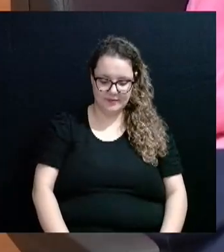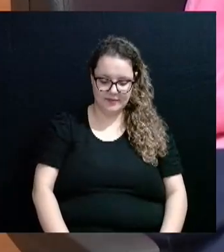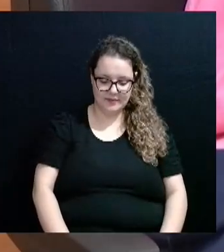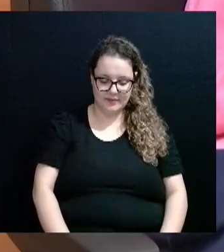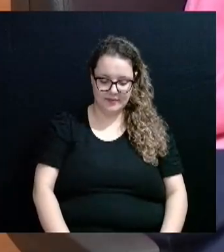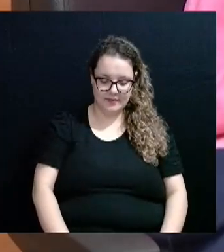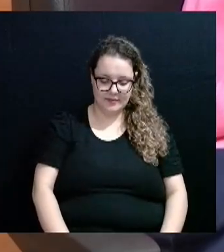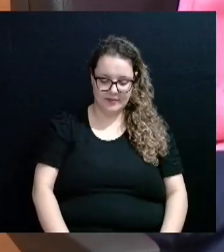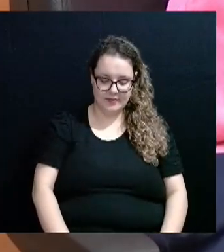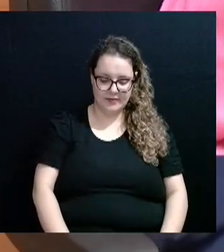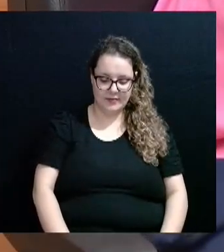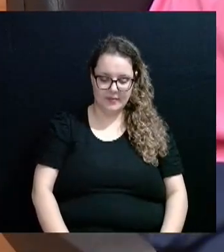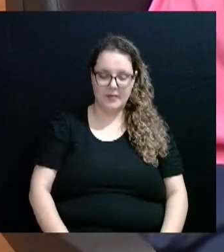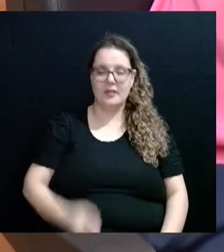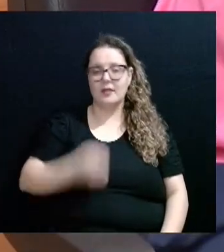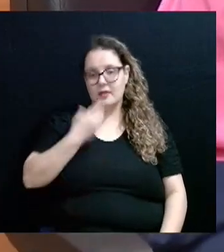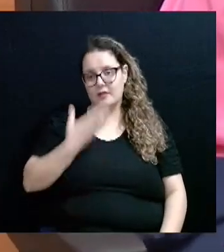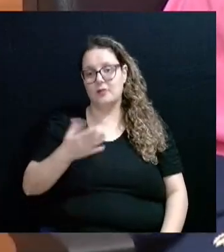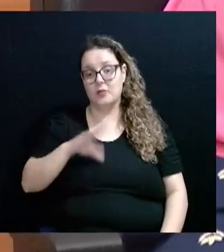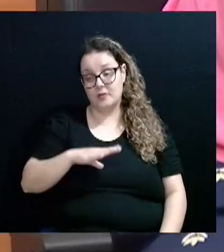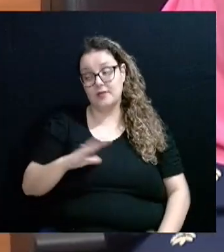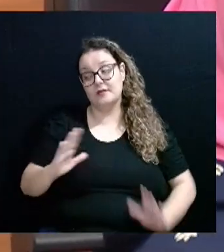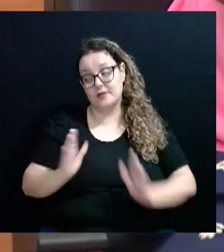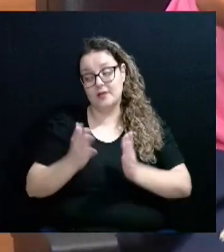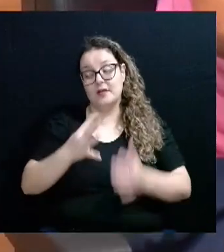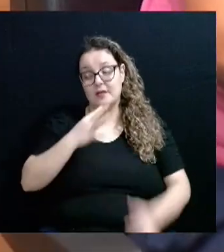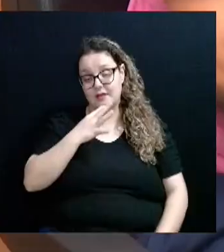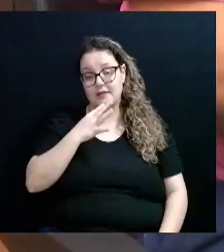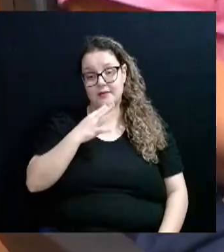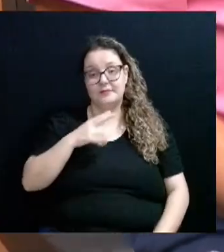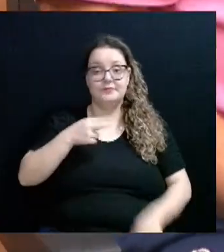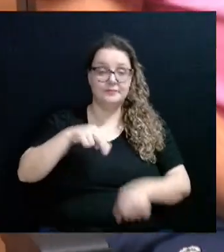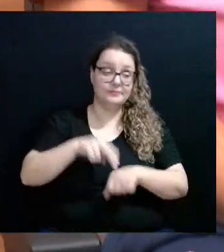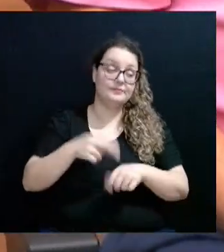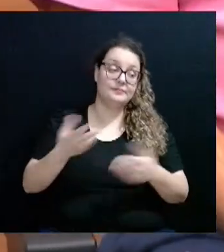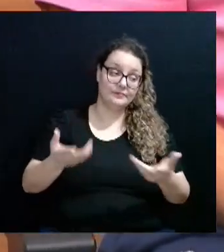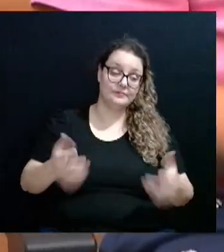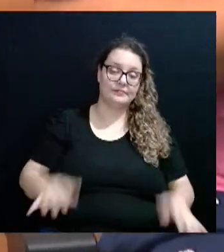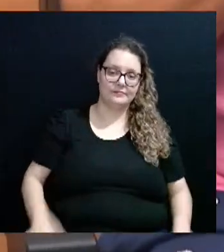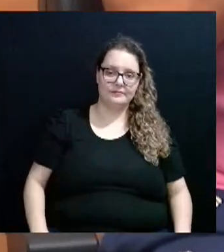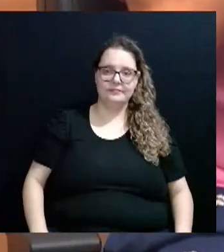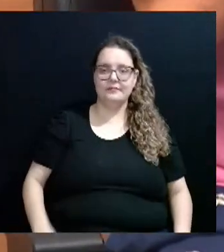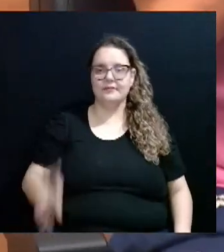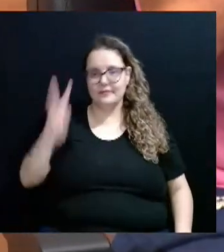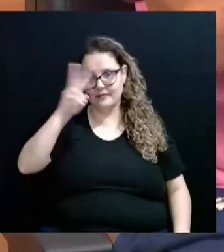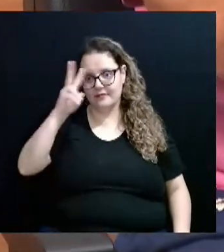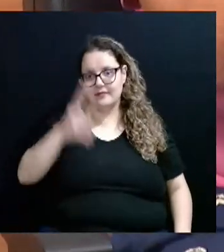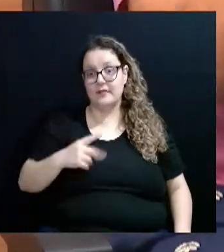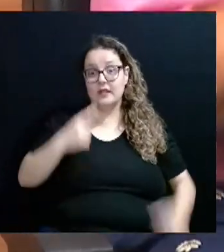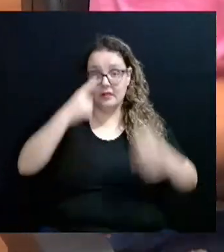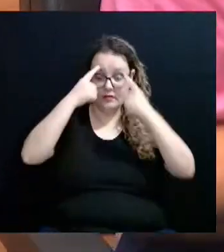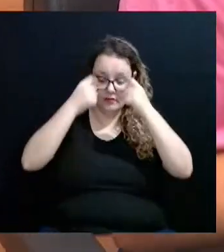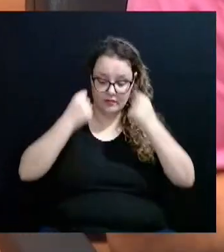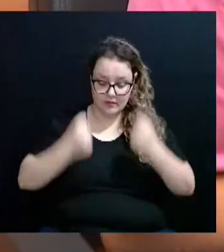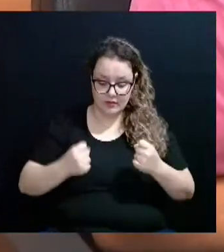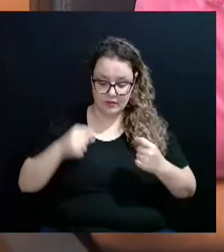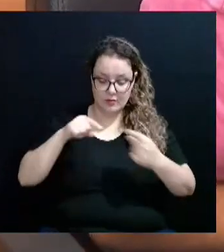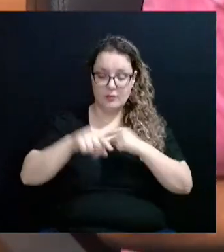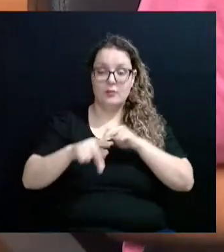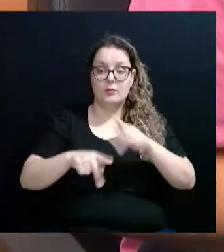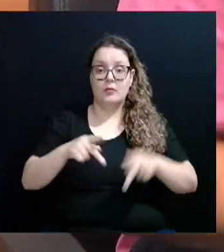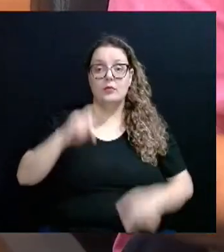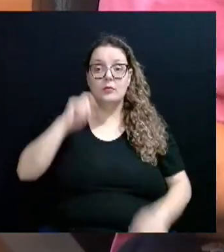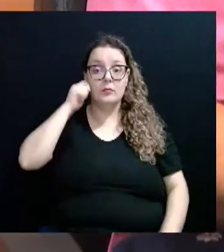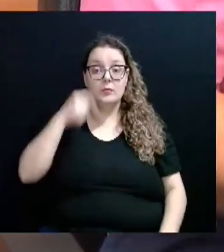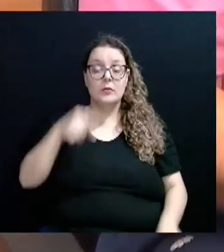como o Renato disse, né, que é conhecida nacionalmente com um histórico extremamente violento contra o povo negro, mas, ao mesmo tempo,